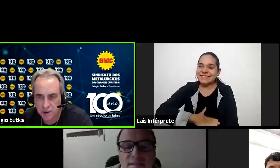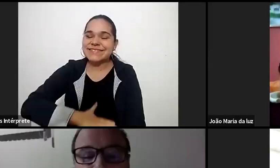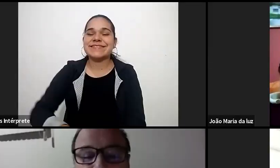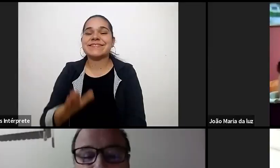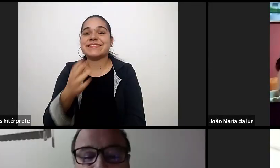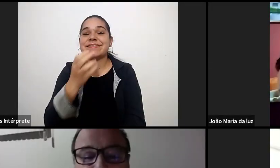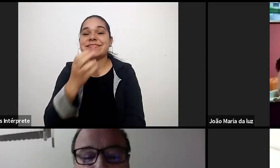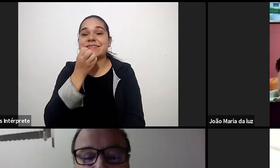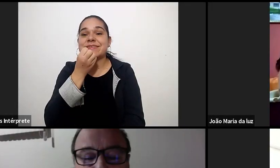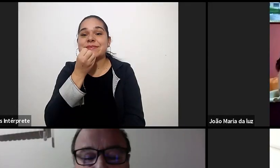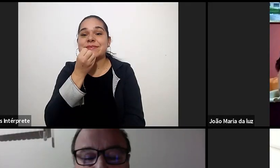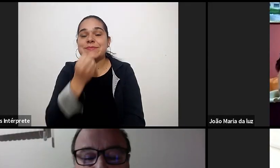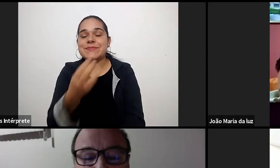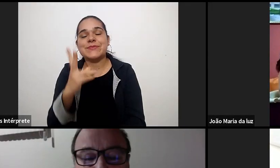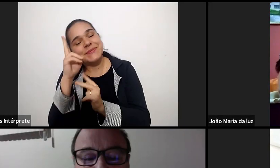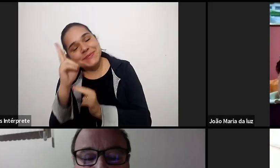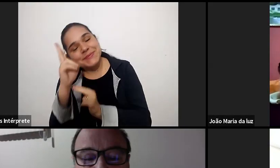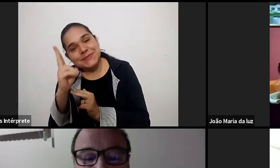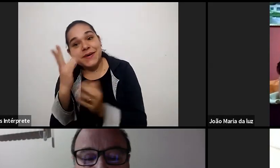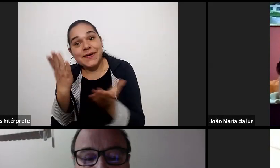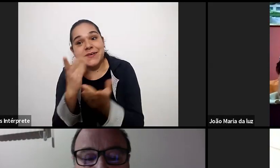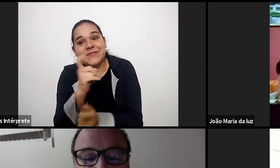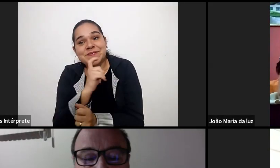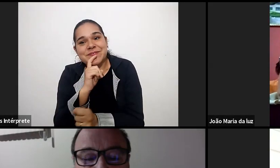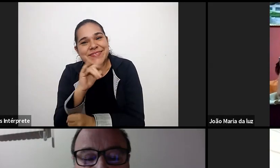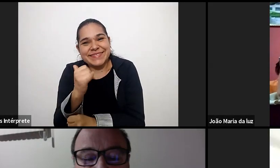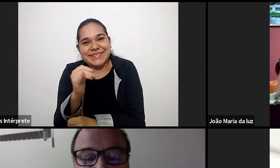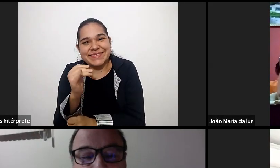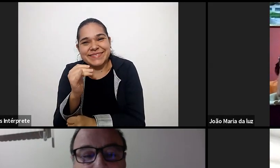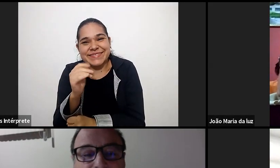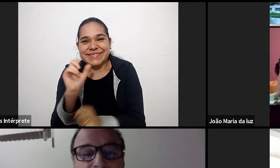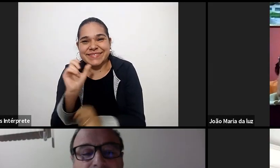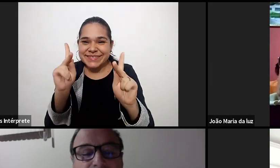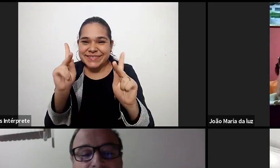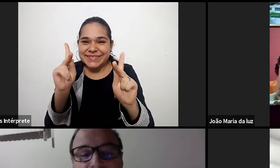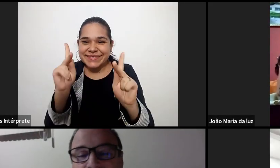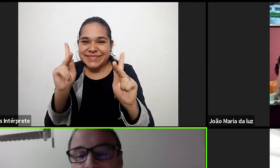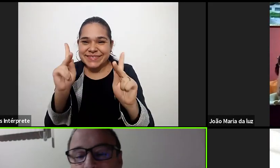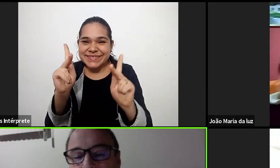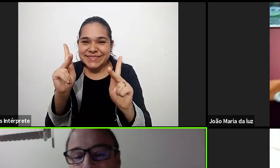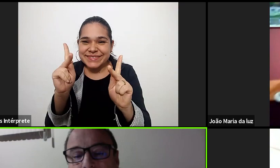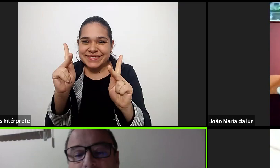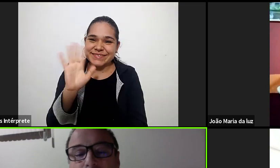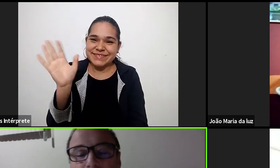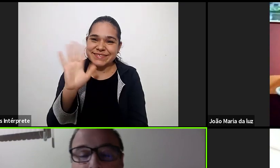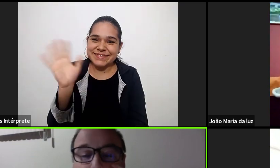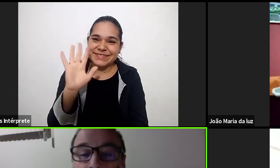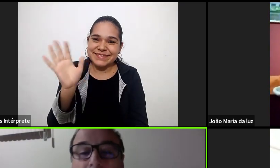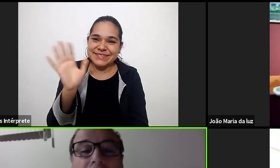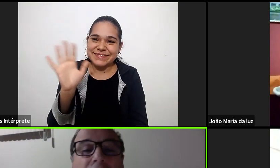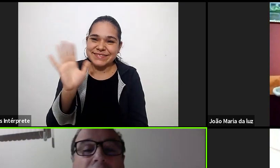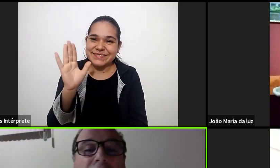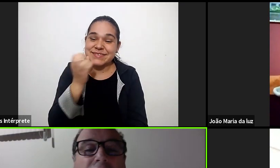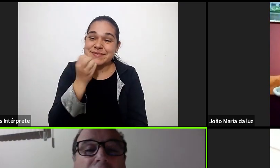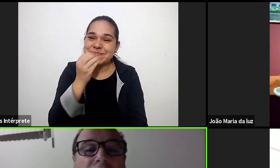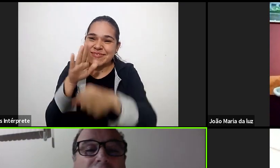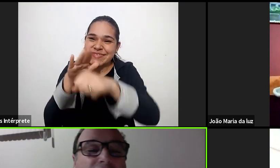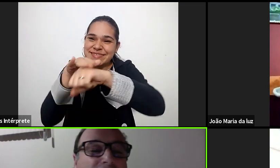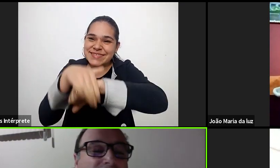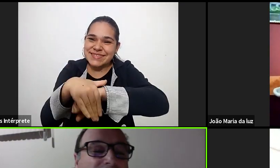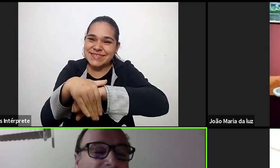bom sono sair com esse friozinho gostoso hein olá pessoal boa noite boa noite tchau